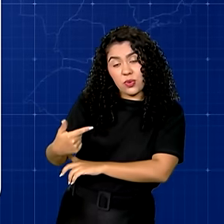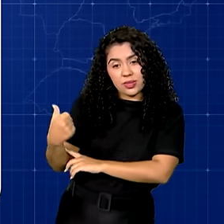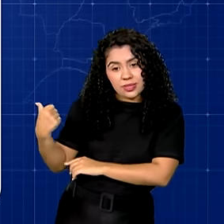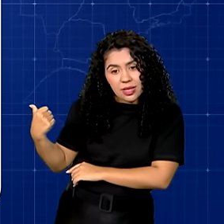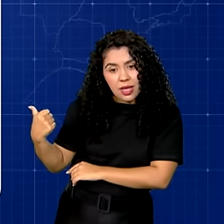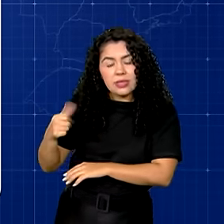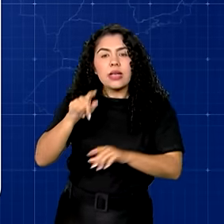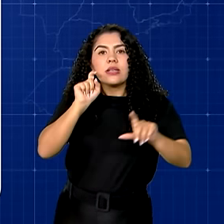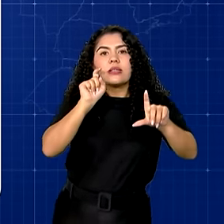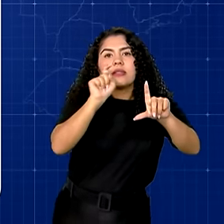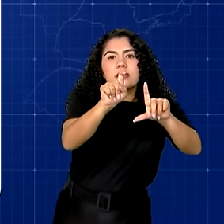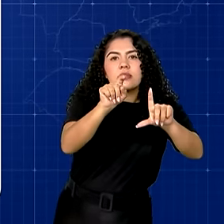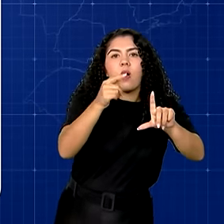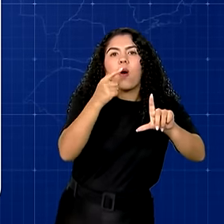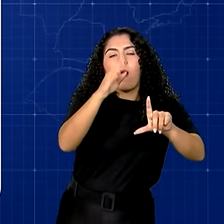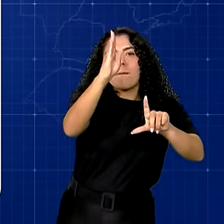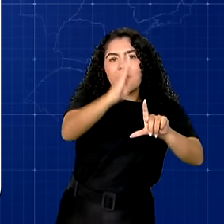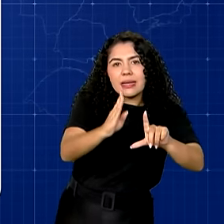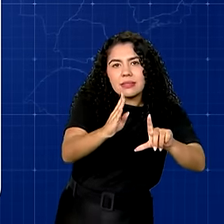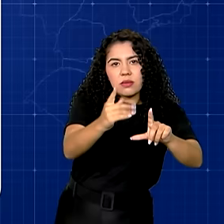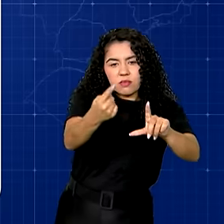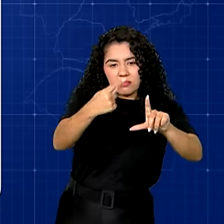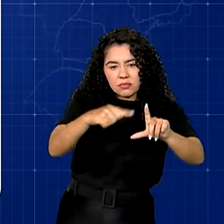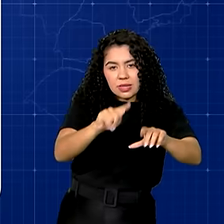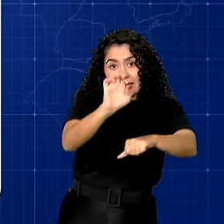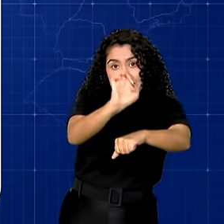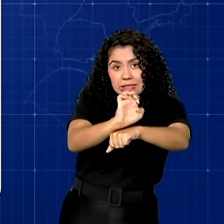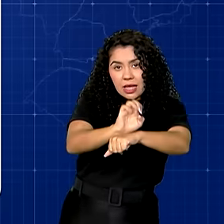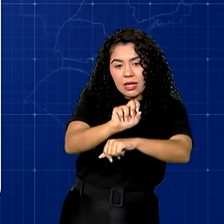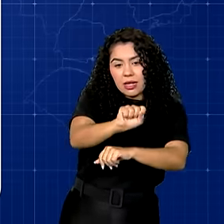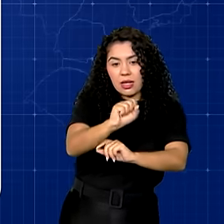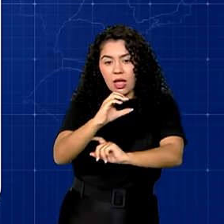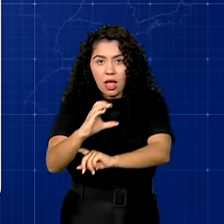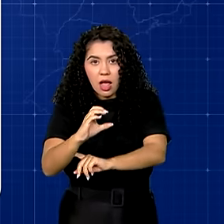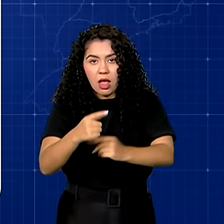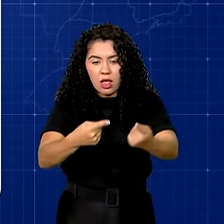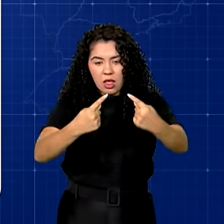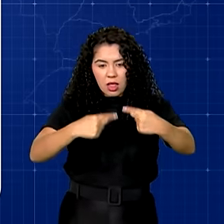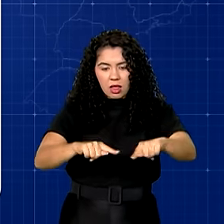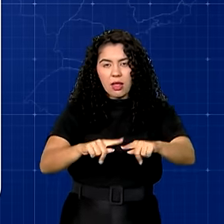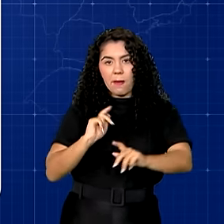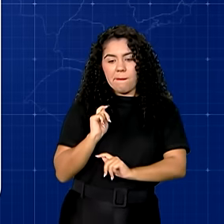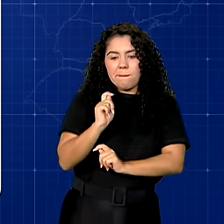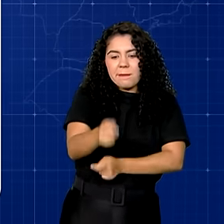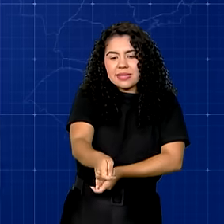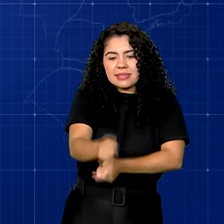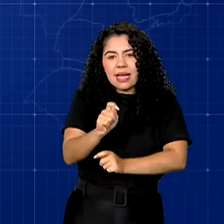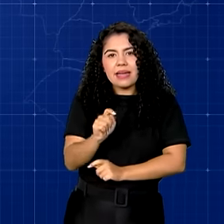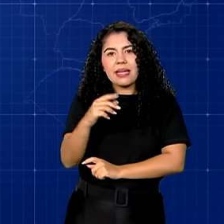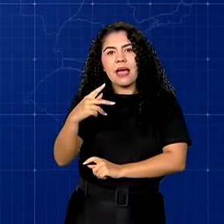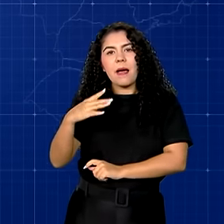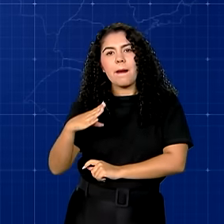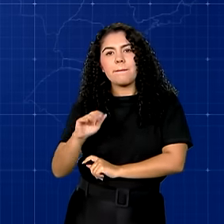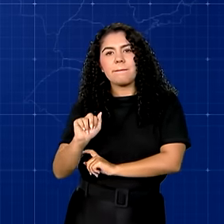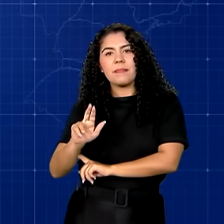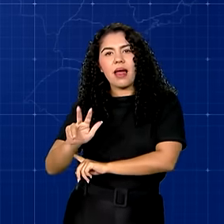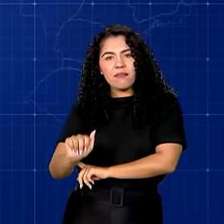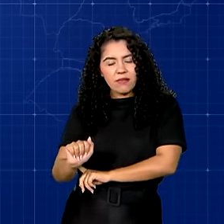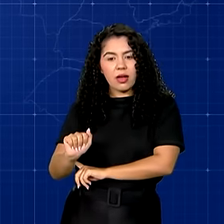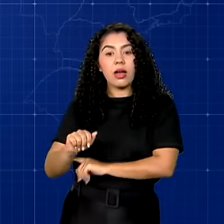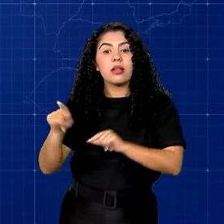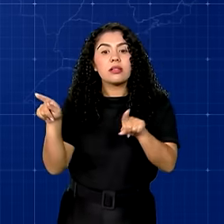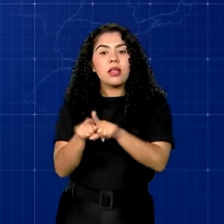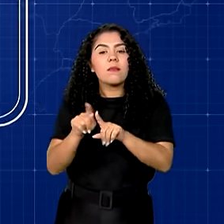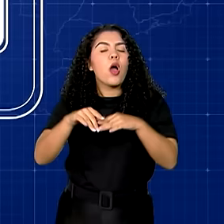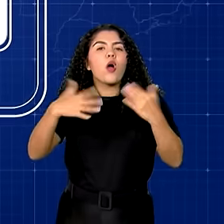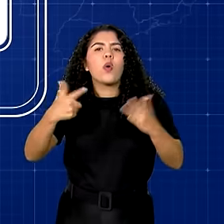seleciona Brasil, depois o estado, no caso, Santa Catarina, e por fim, Pescaria Brava. E você pode ainda escolher em qual formato